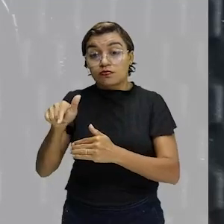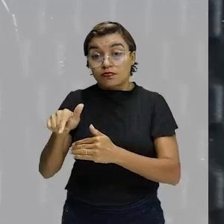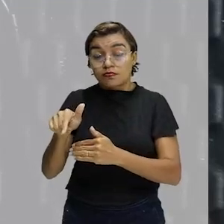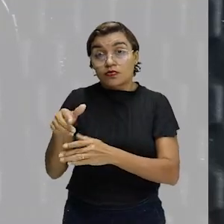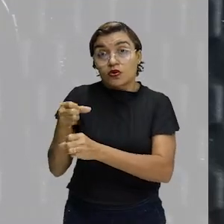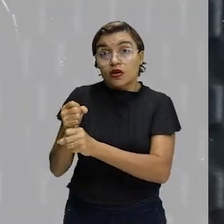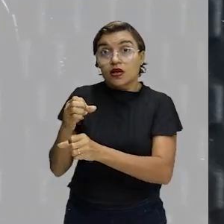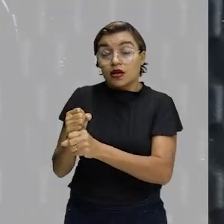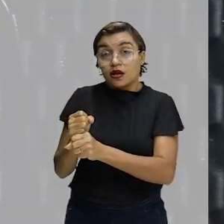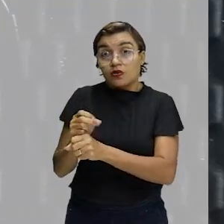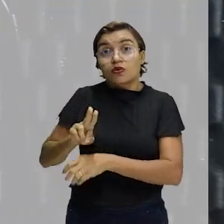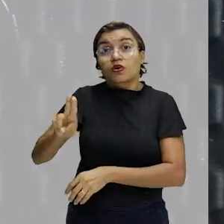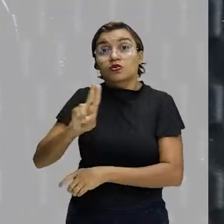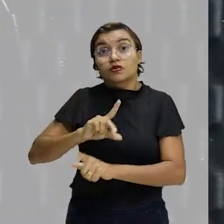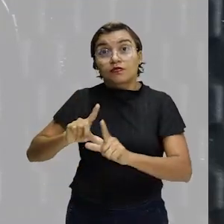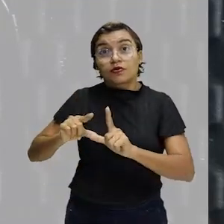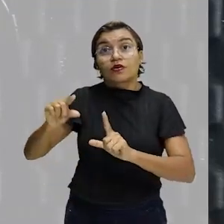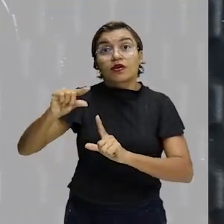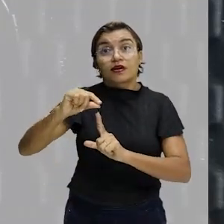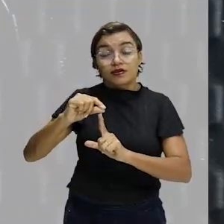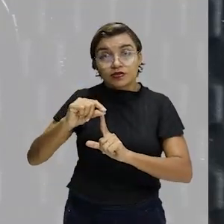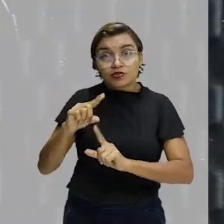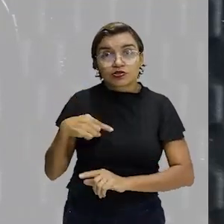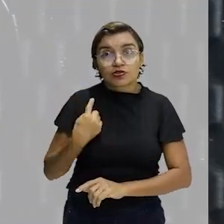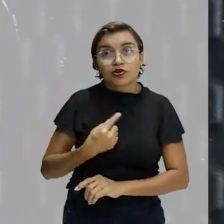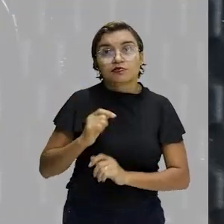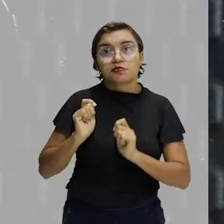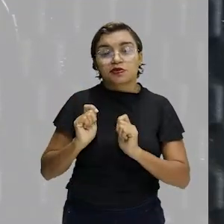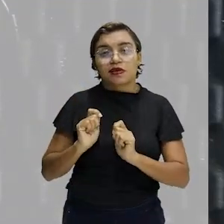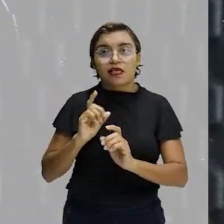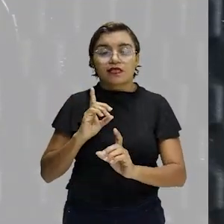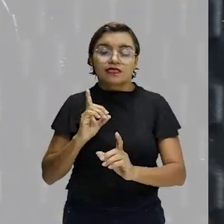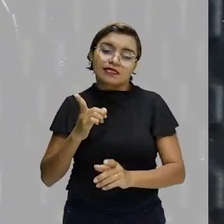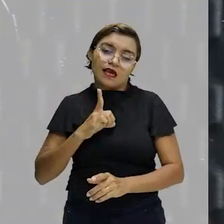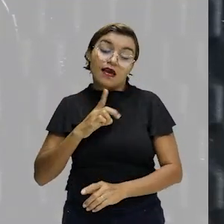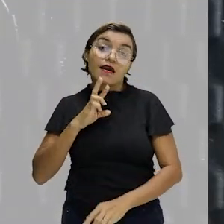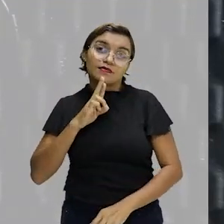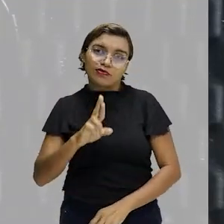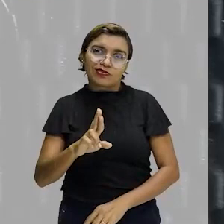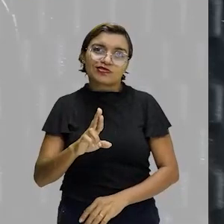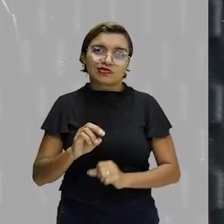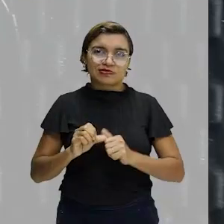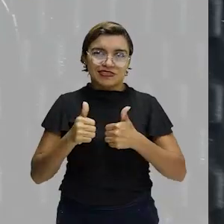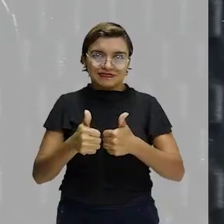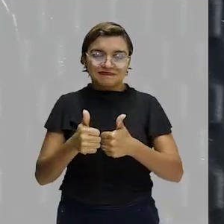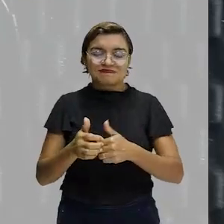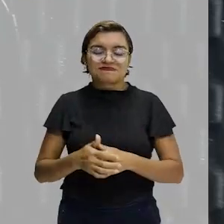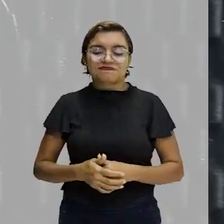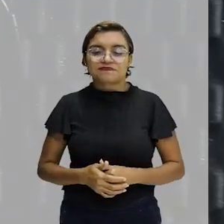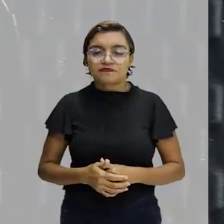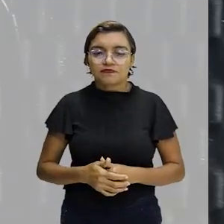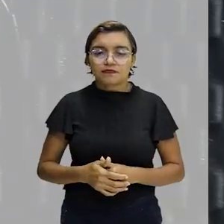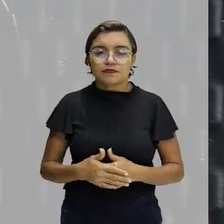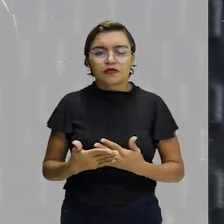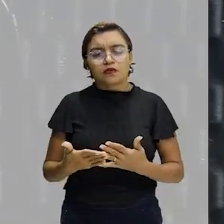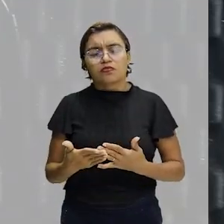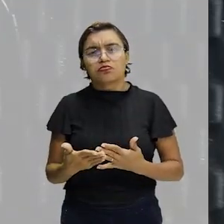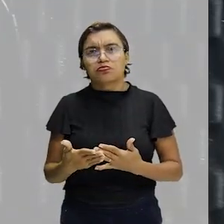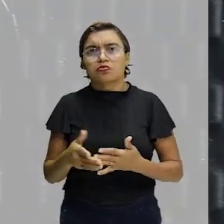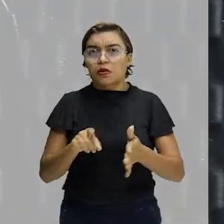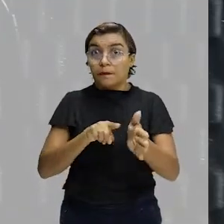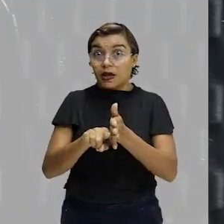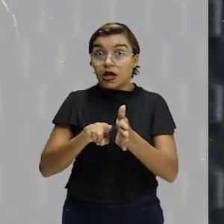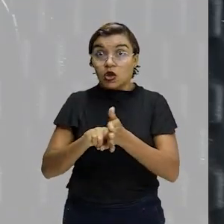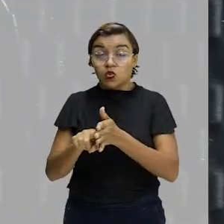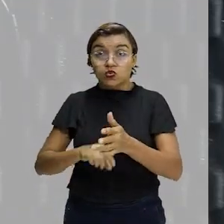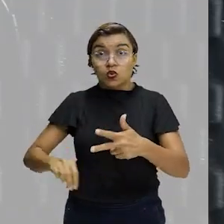nós aplicamos a ideia de logaritmo para que nós pudéssemos encontrar a nossa resposta, tá bom? Então, geralmente as questões do